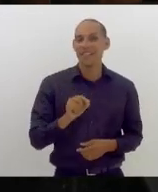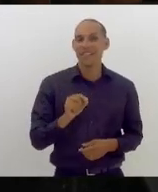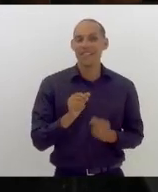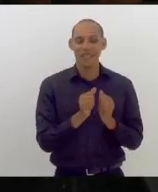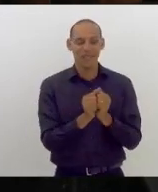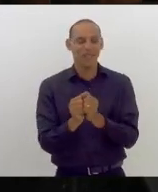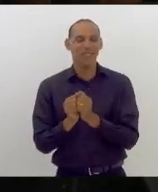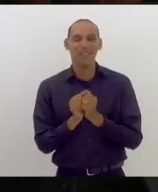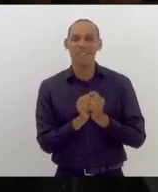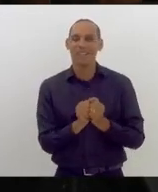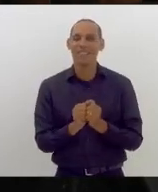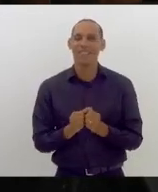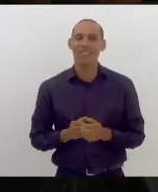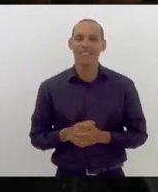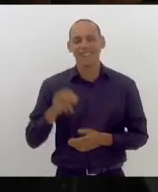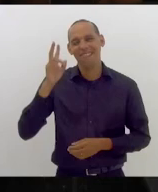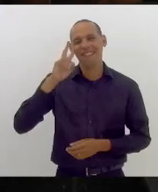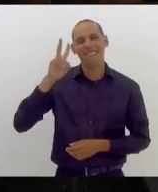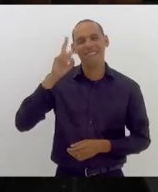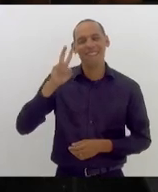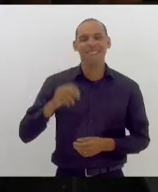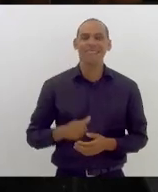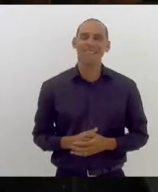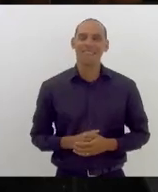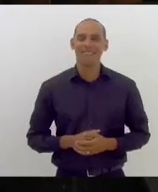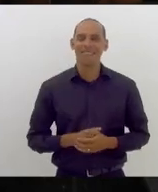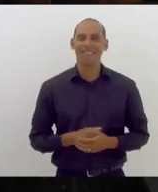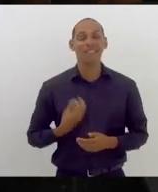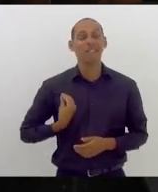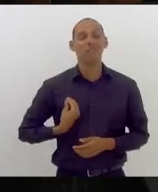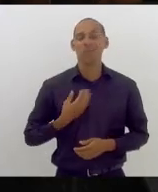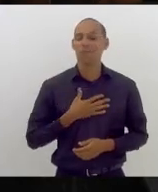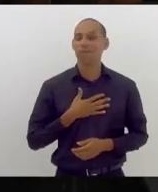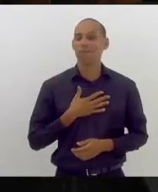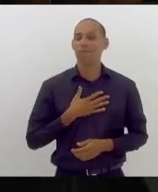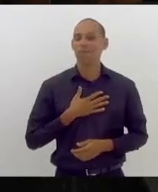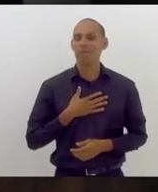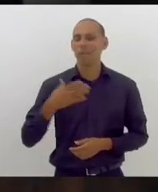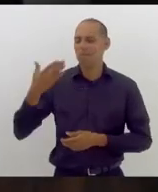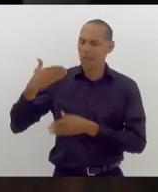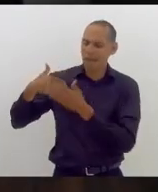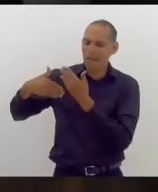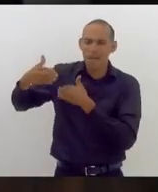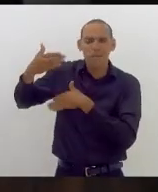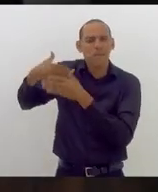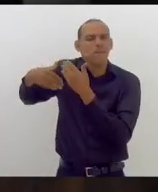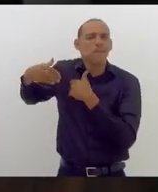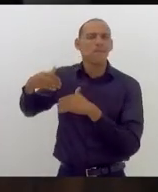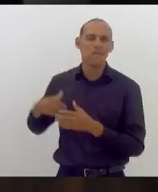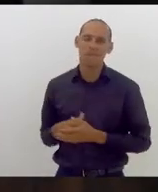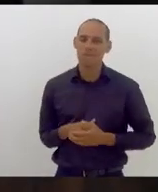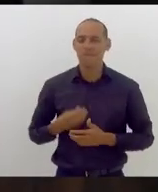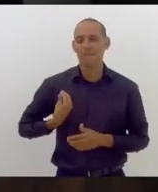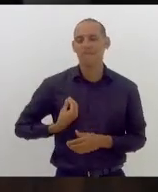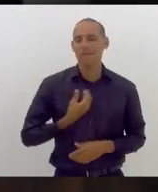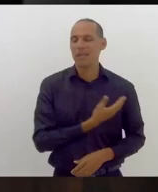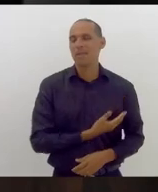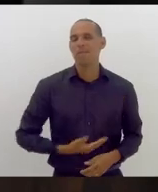reunir e relembrar um pouco da minha vida, do início da minha vida, pública.